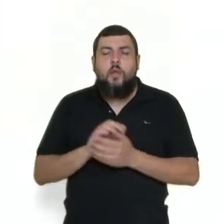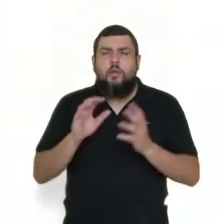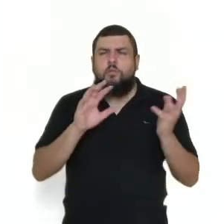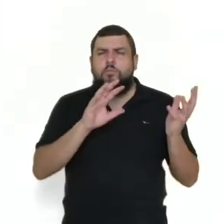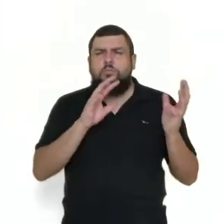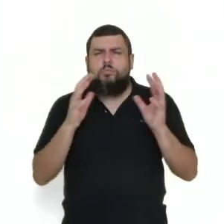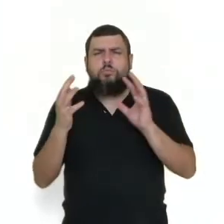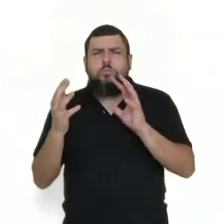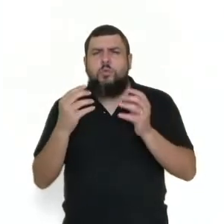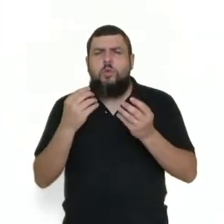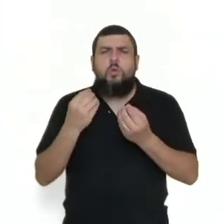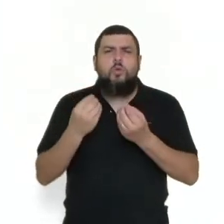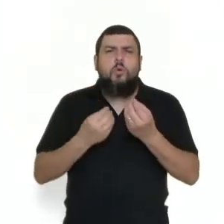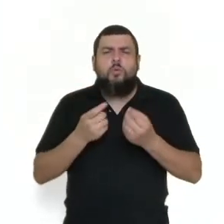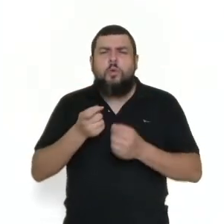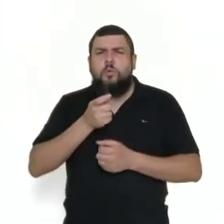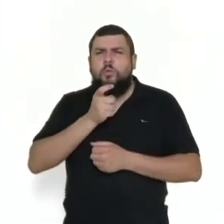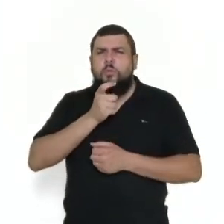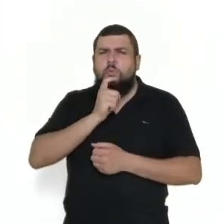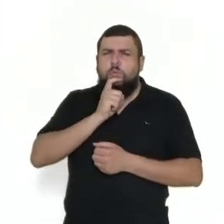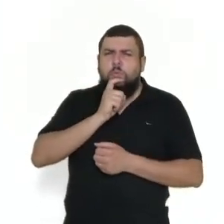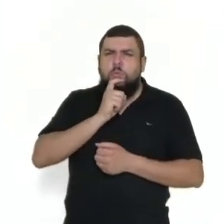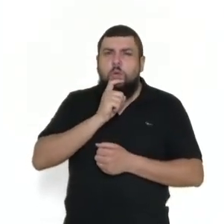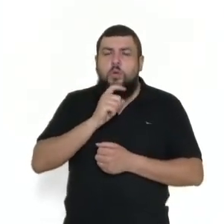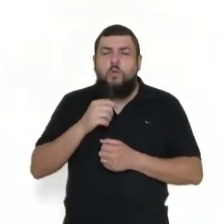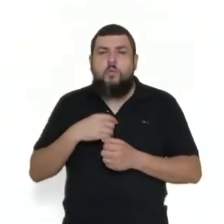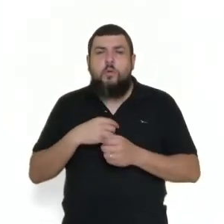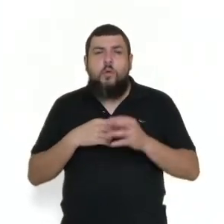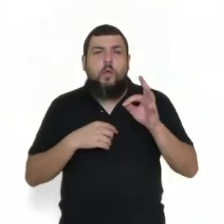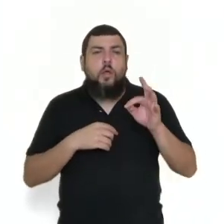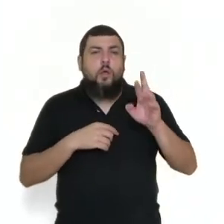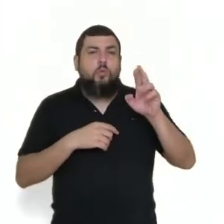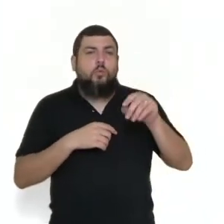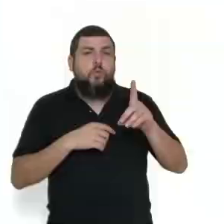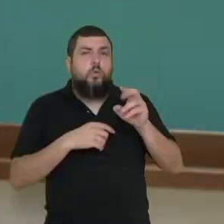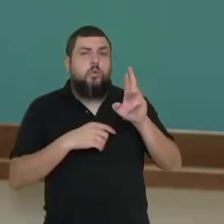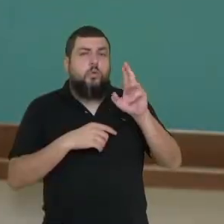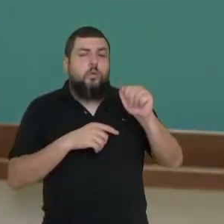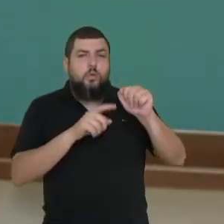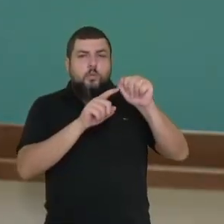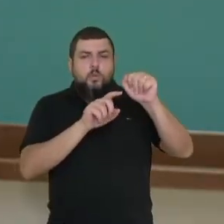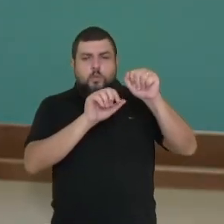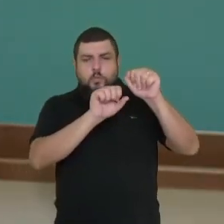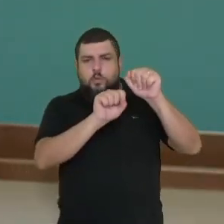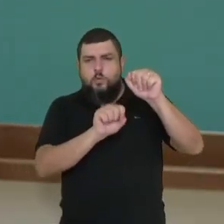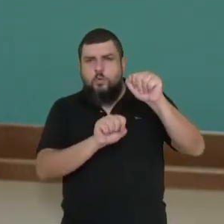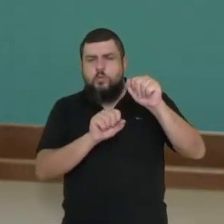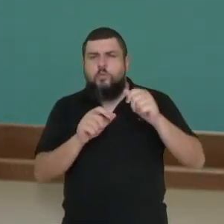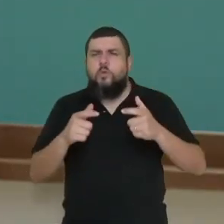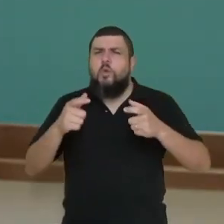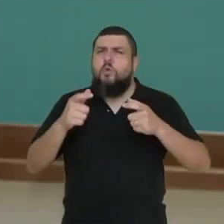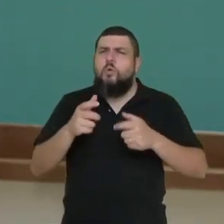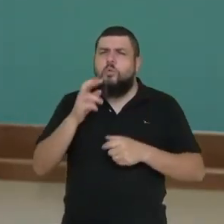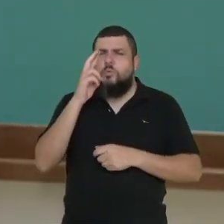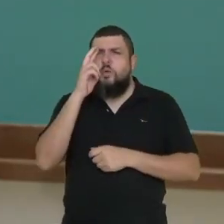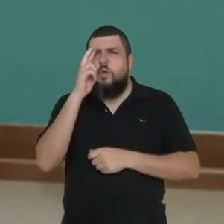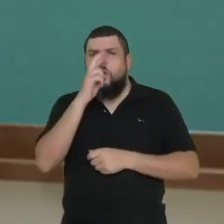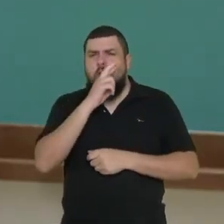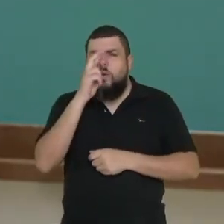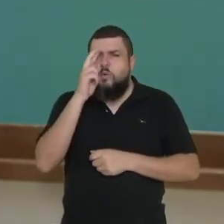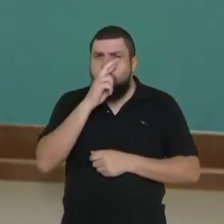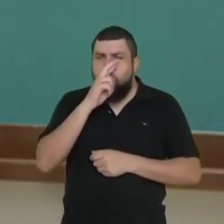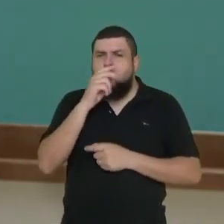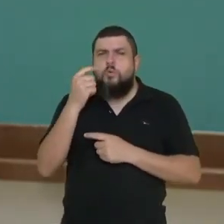está localizado no hemisfério norte ao sul da tundra, nos países escandinavos, Rússia e Canadá. Então é uma característica bem